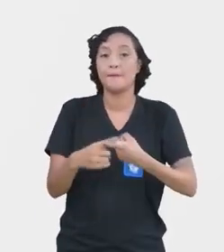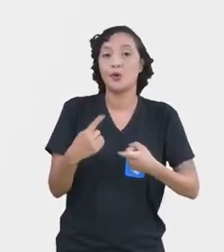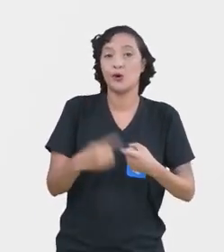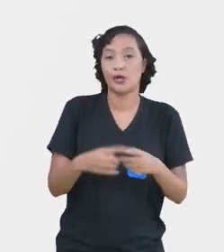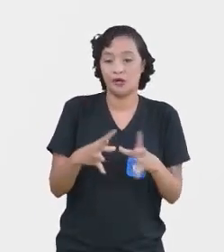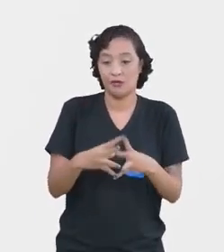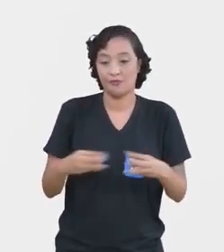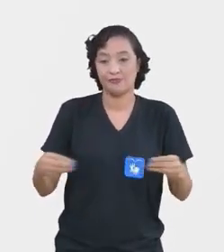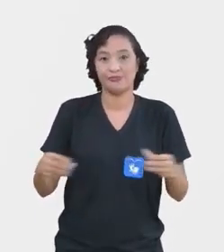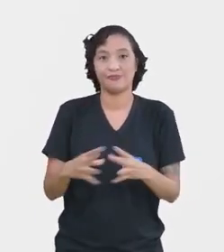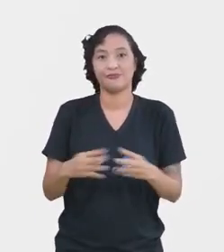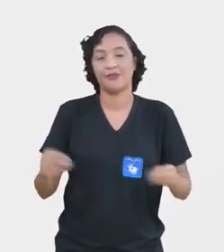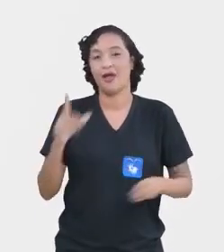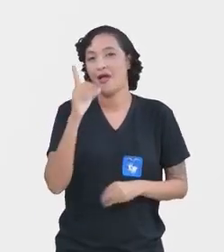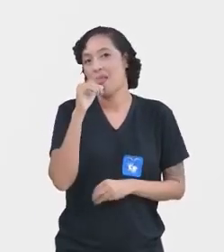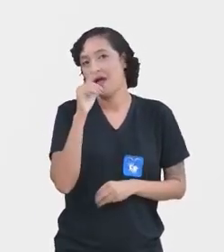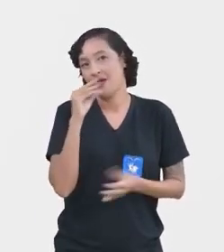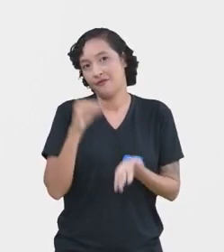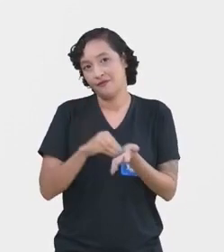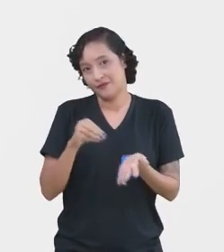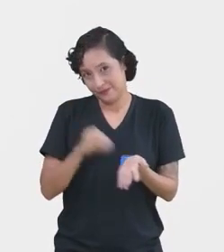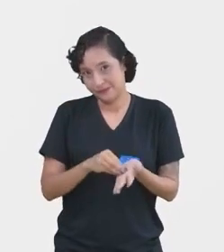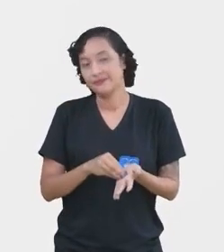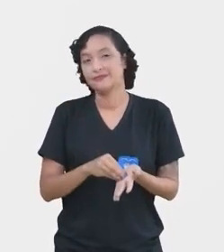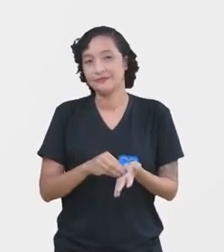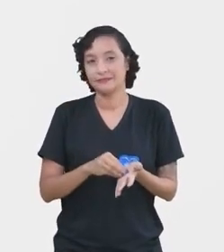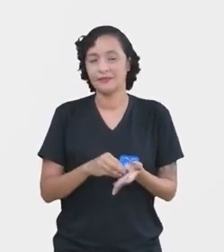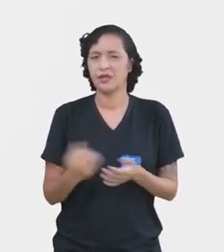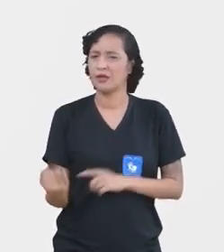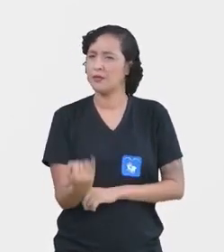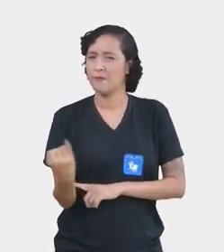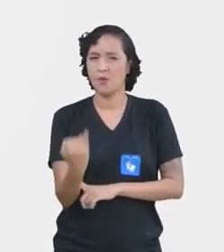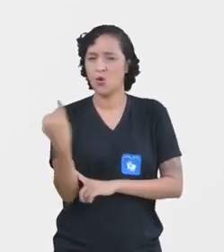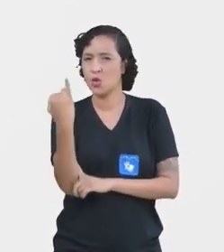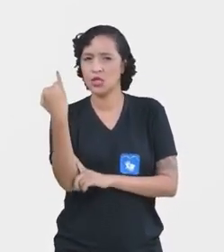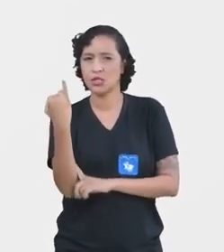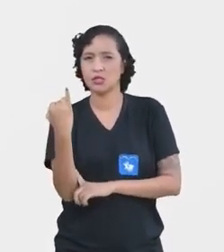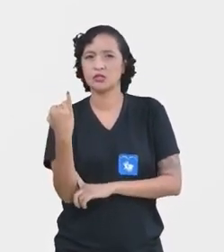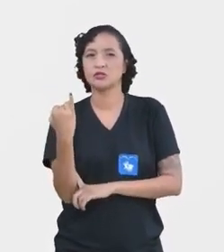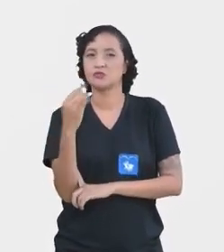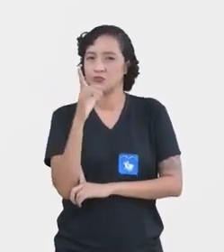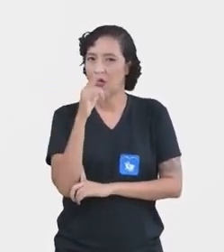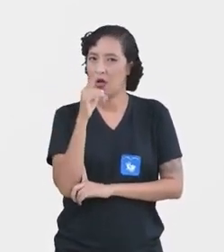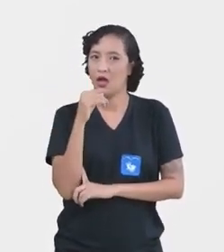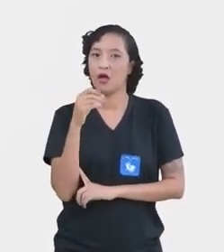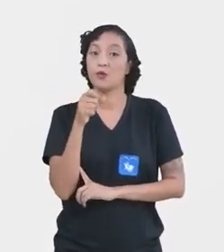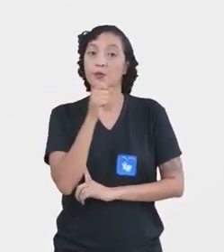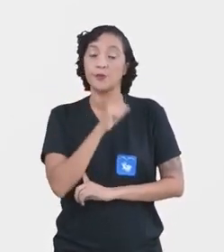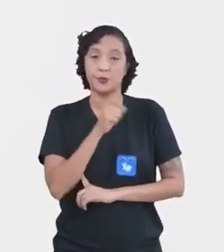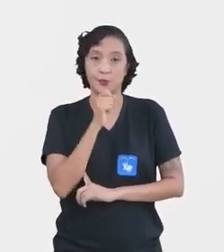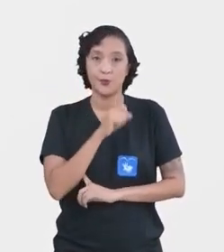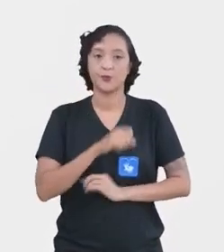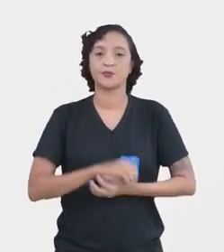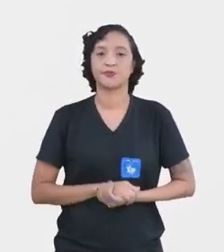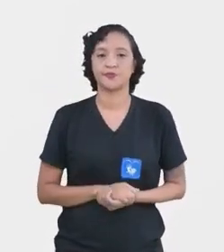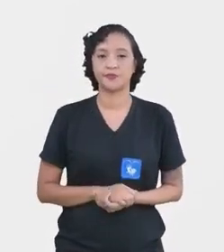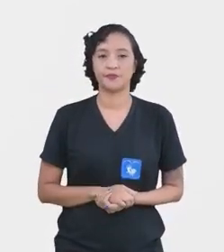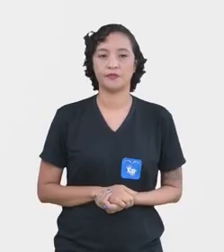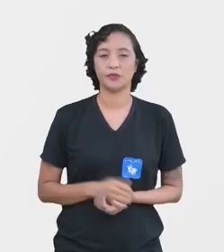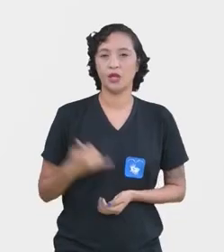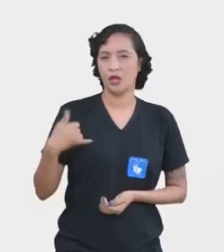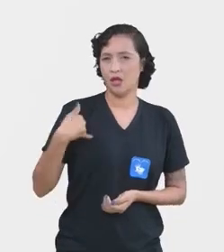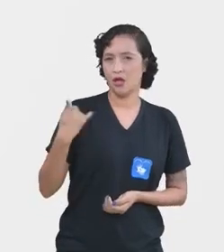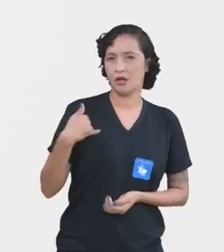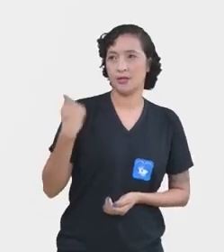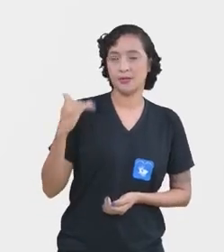Então, a hidratação da pele nos idosos, muito importante. E aí, em muitos casos, principalmente na idade mais